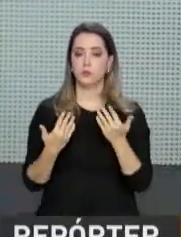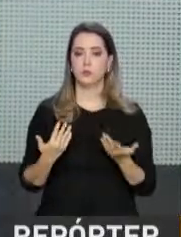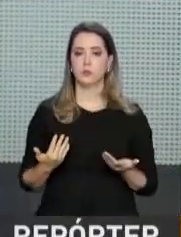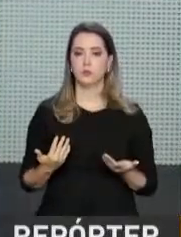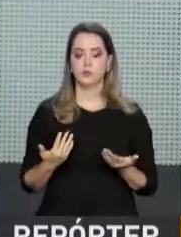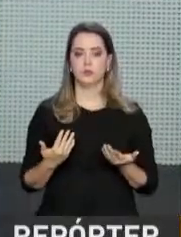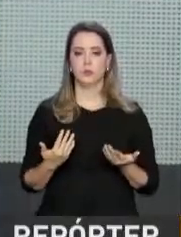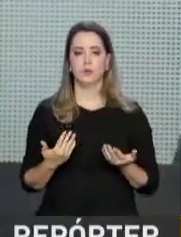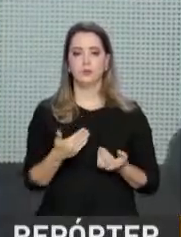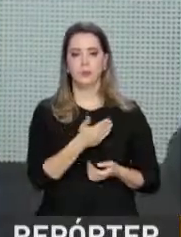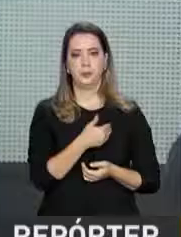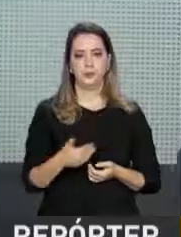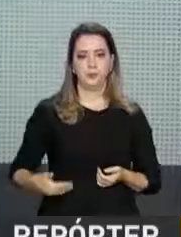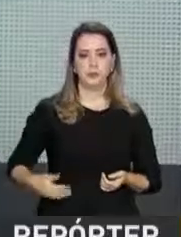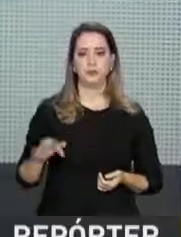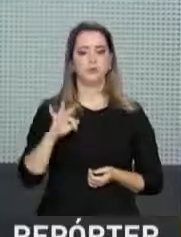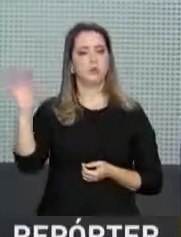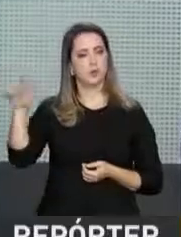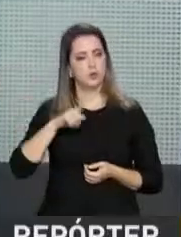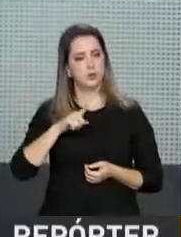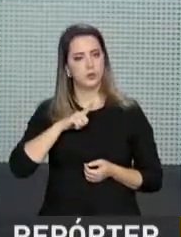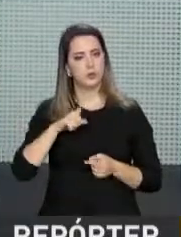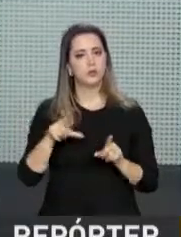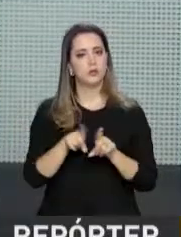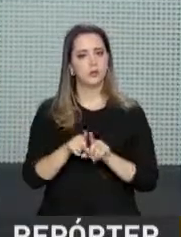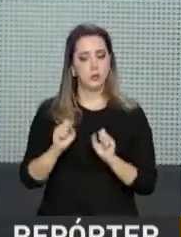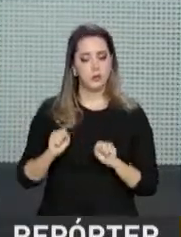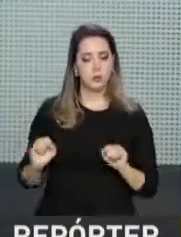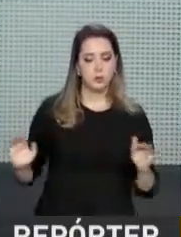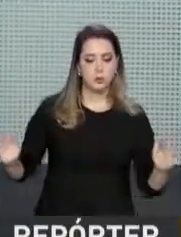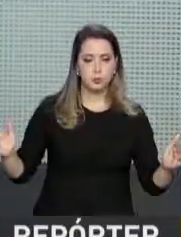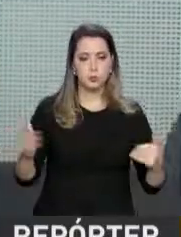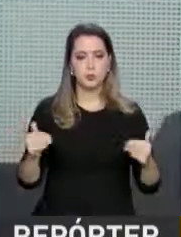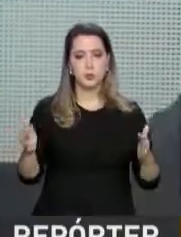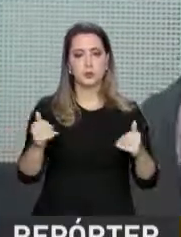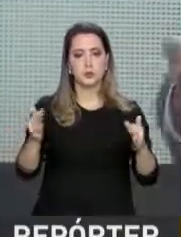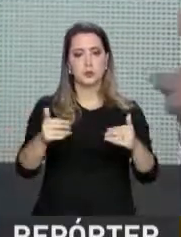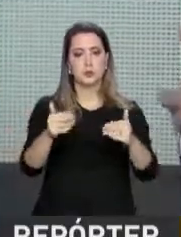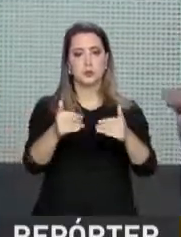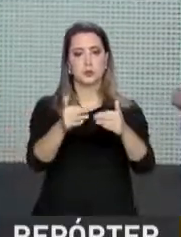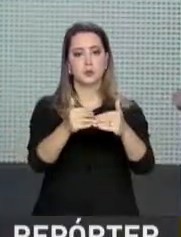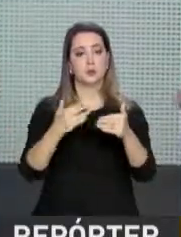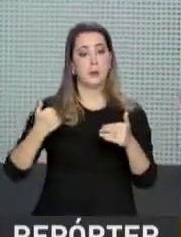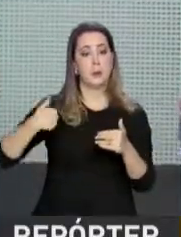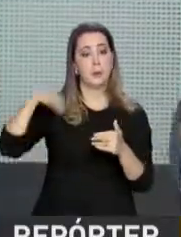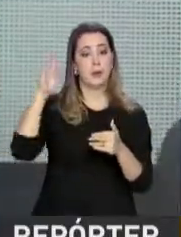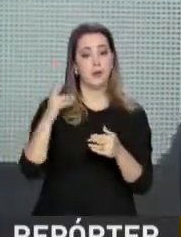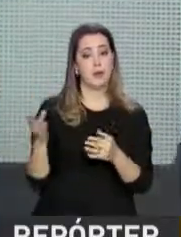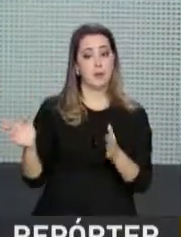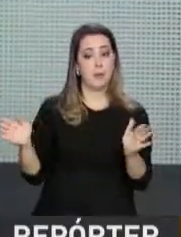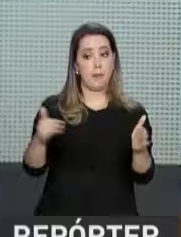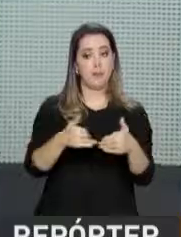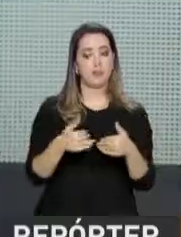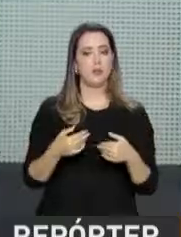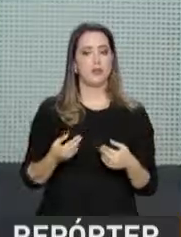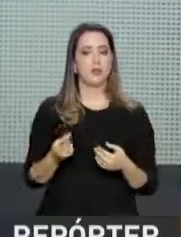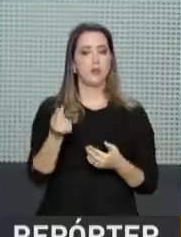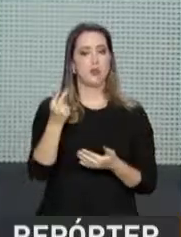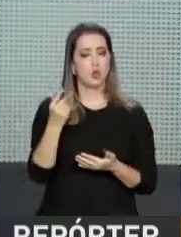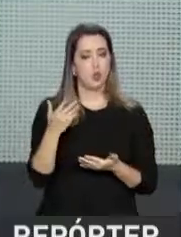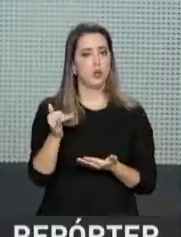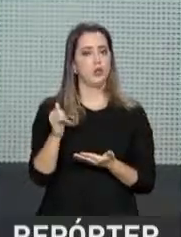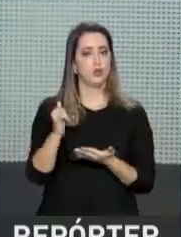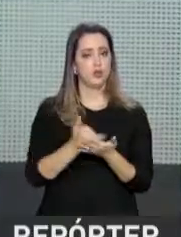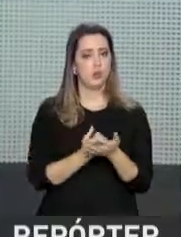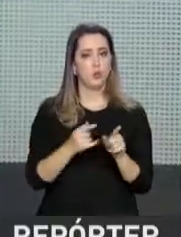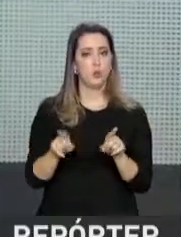união optando capacidade também já é cada cada vez mais não só aumenta relação direta dos municípios mais